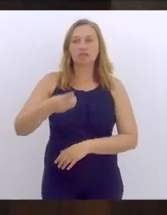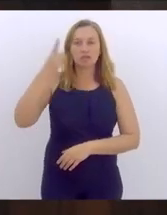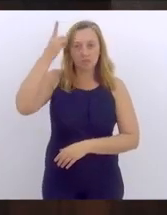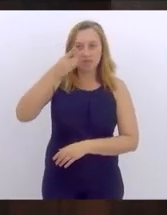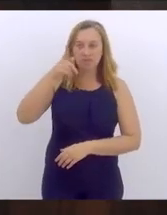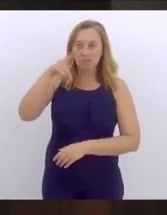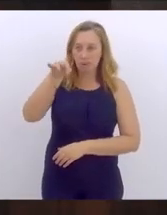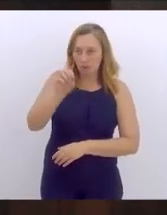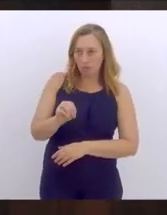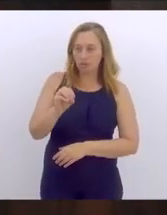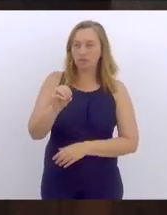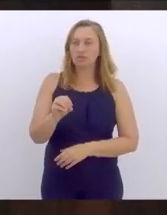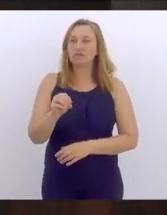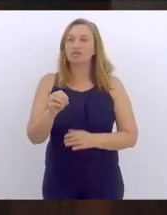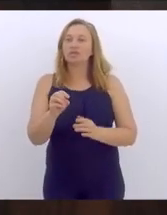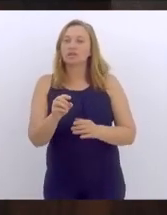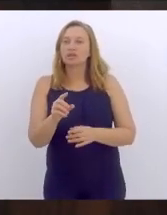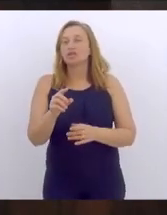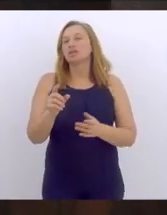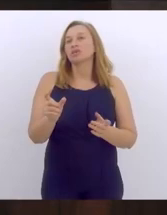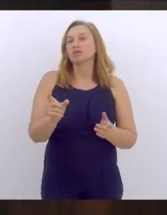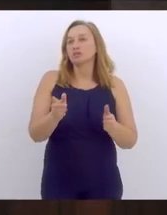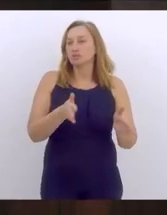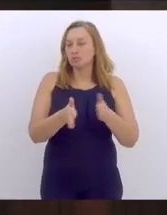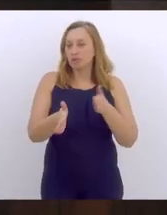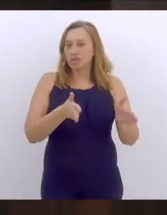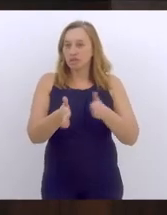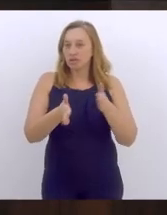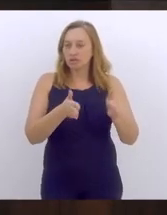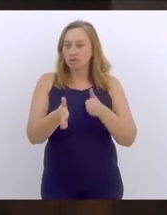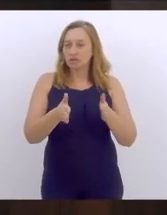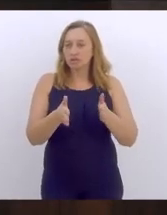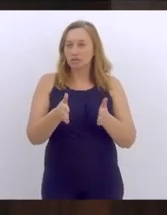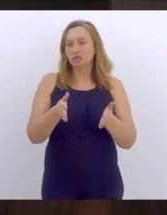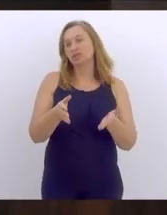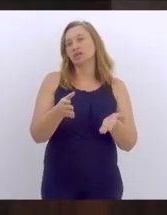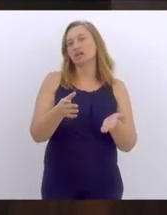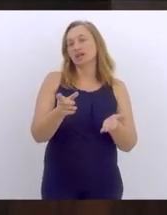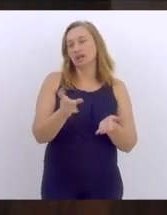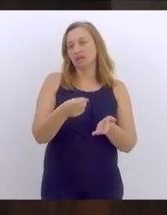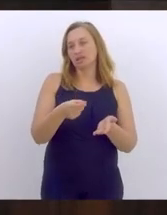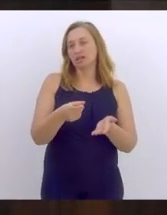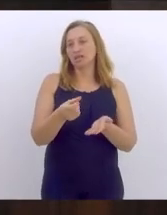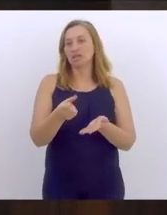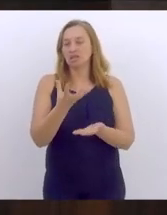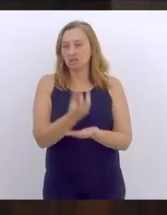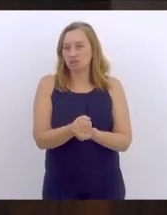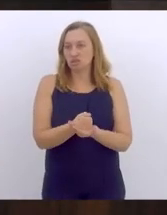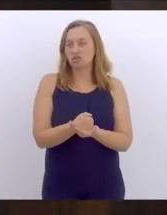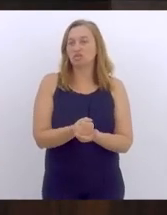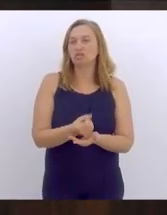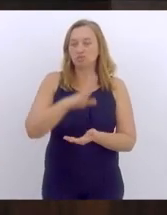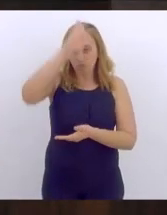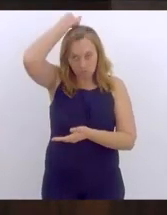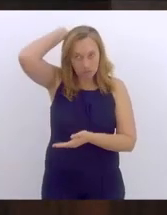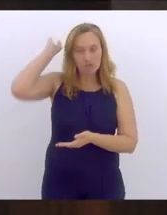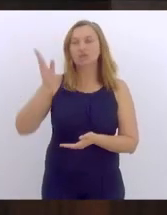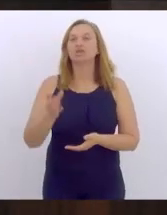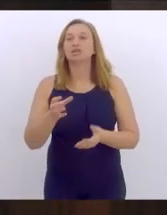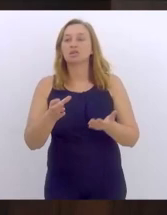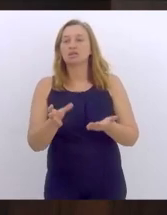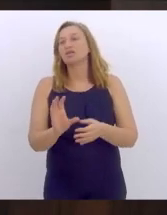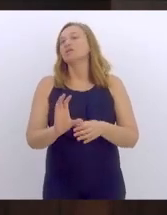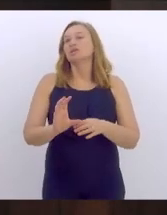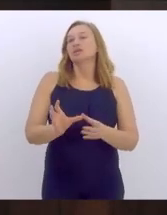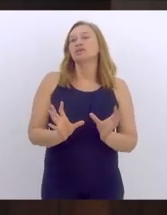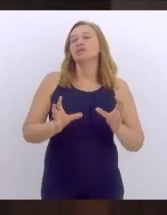Ramos, que dispõe sobre a validade da carteira e registro do bombeiro profissional civil. pareceres da Comissão de Constituição e Justiça pela constitucionalidade.